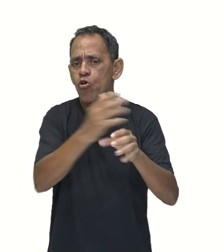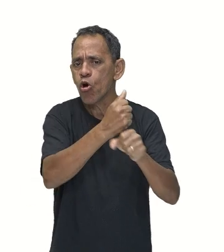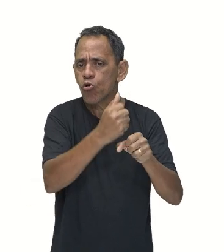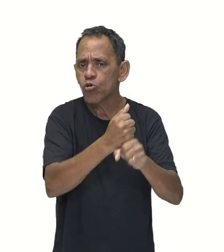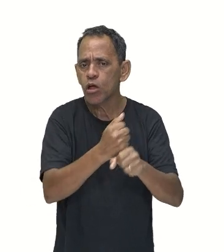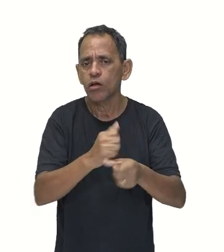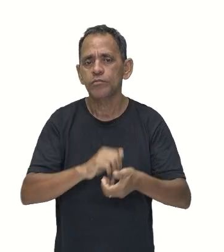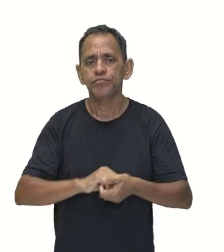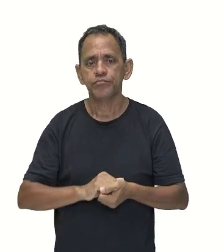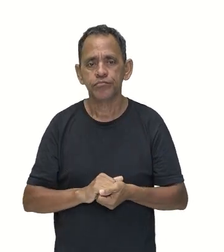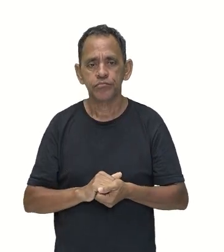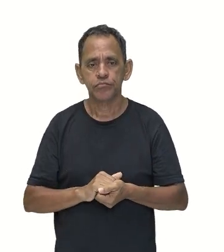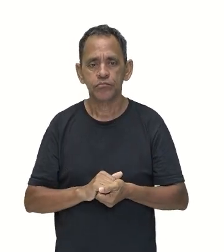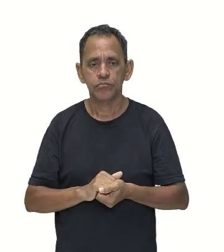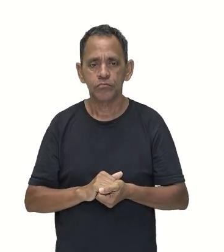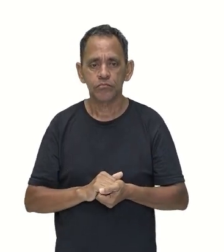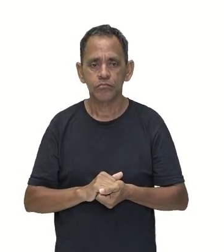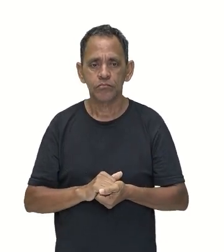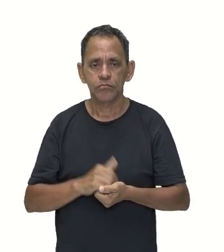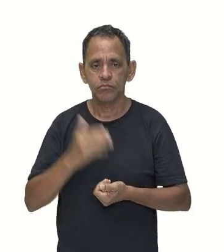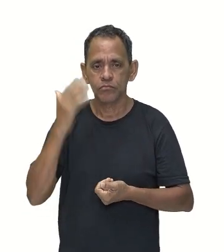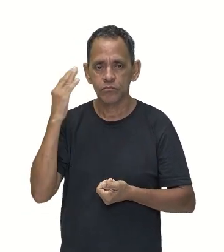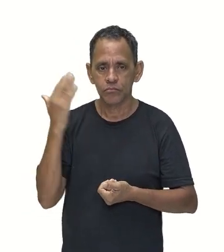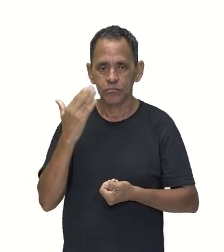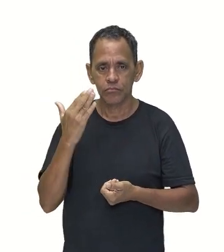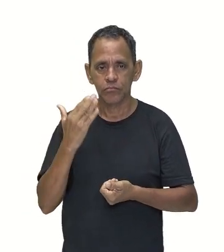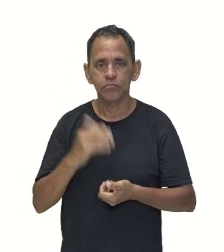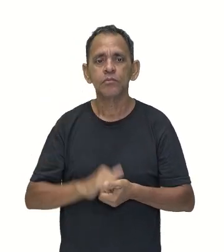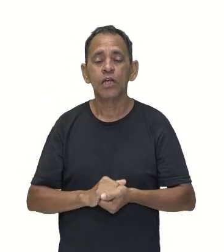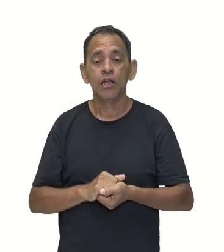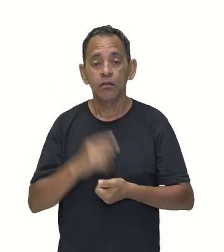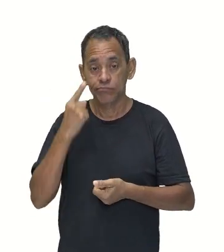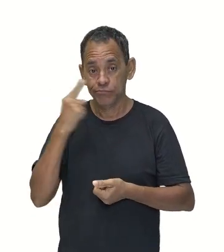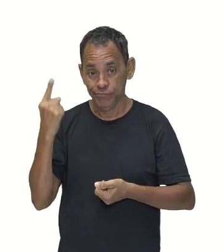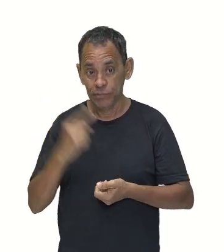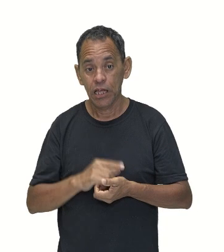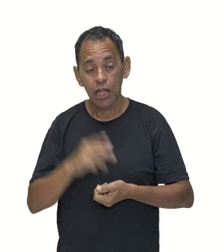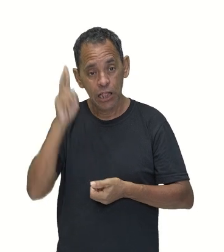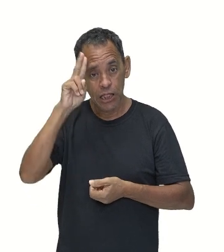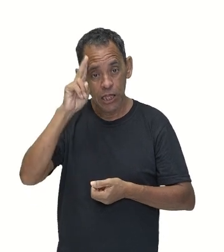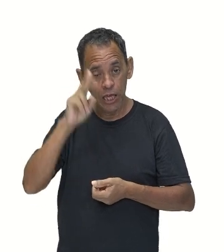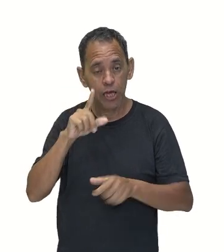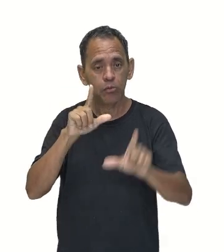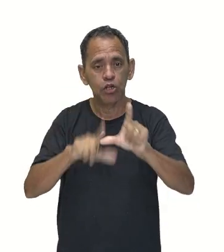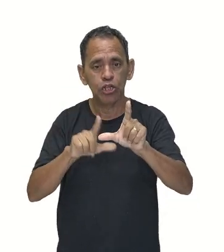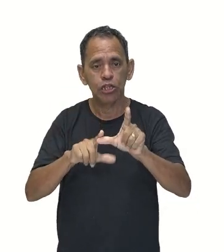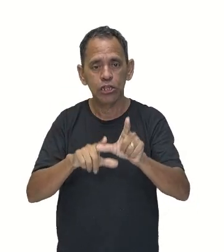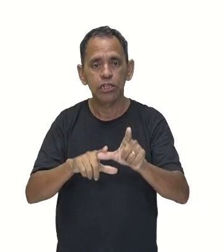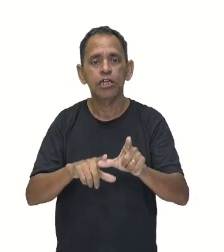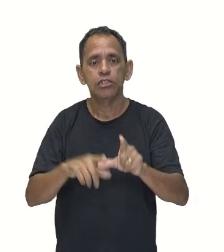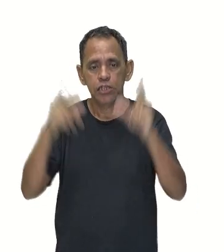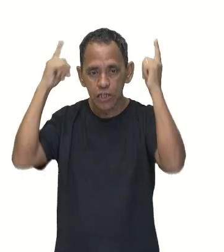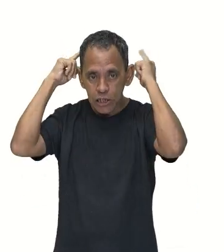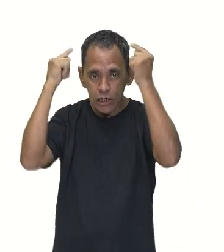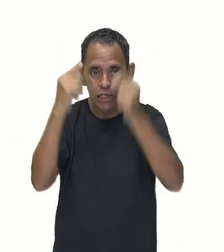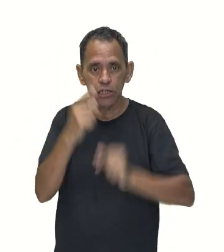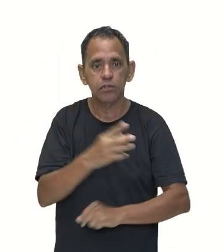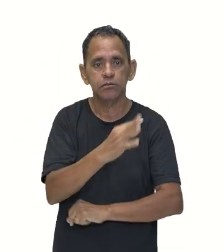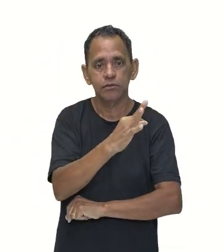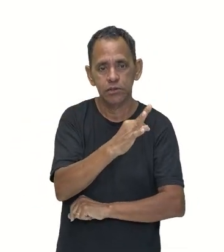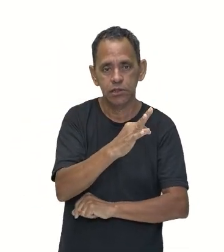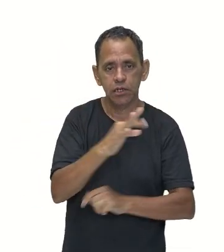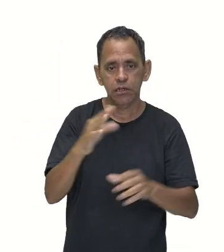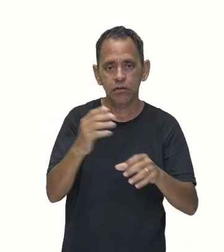fazendo força vezes o deslocamento vezes o